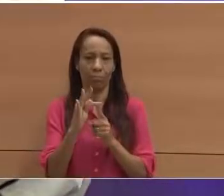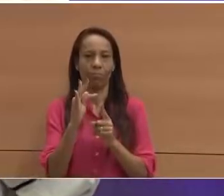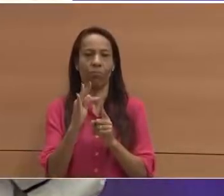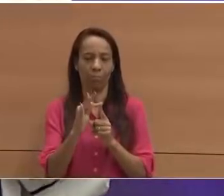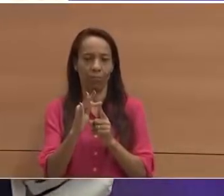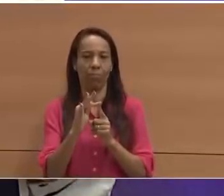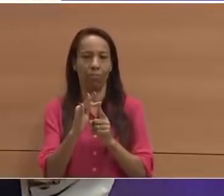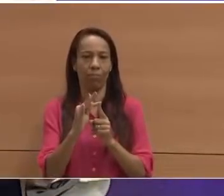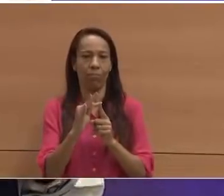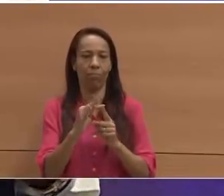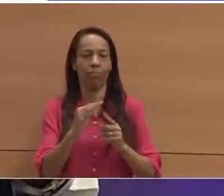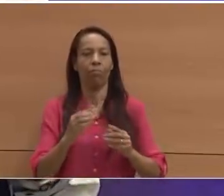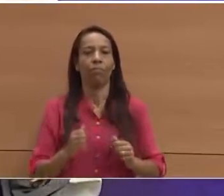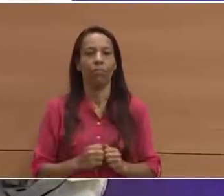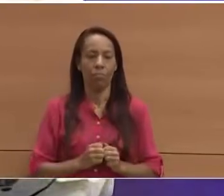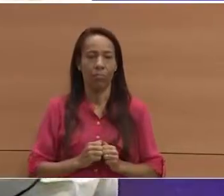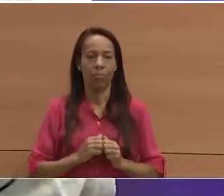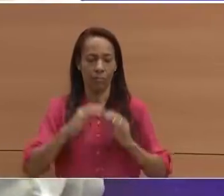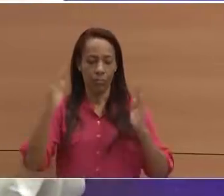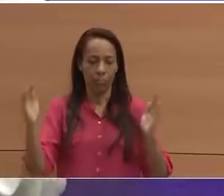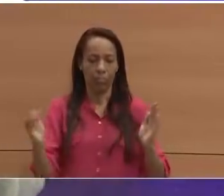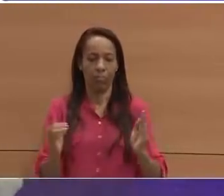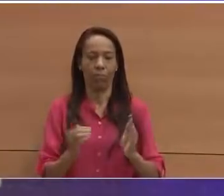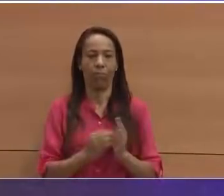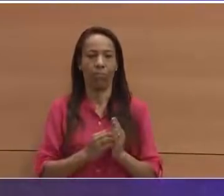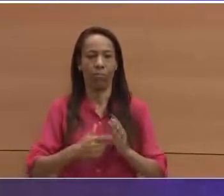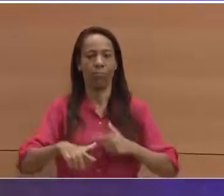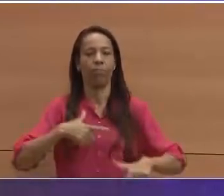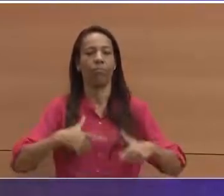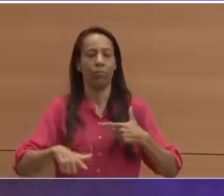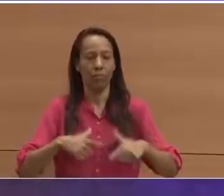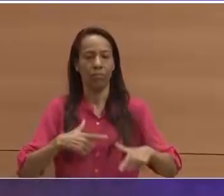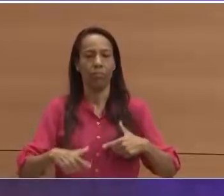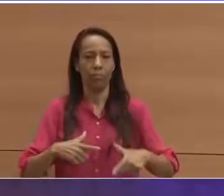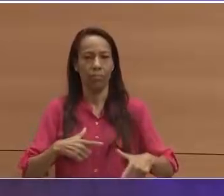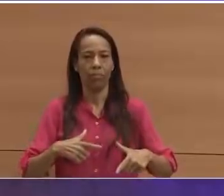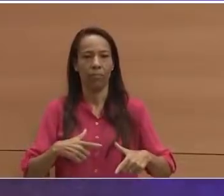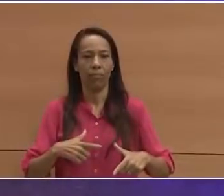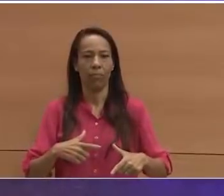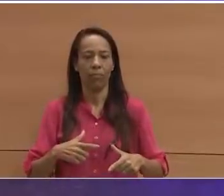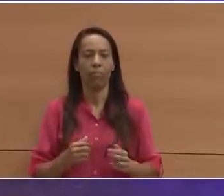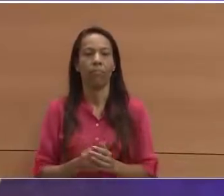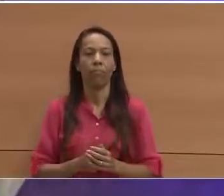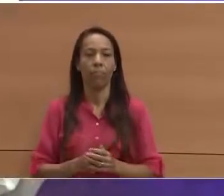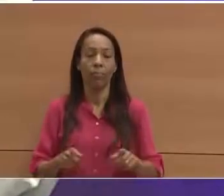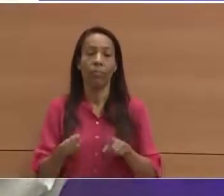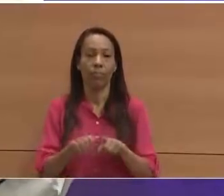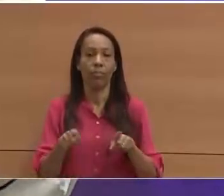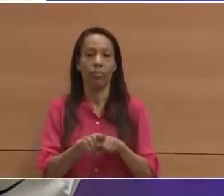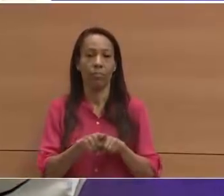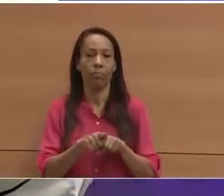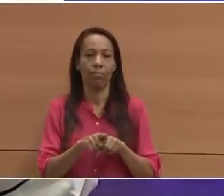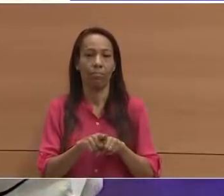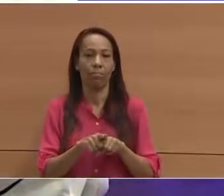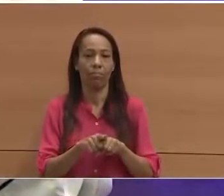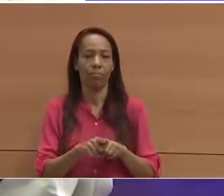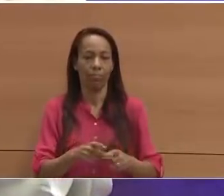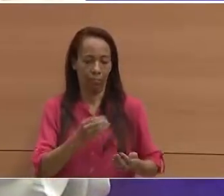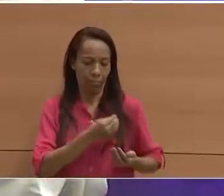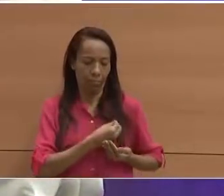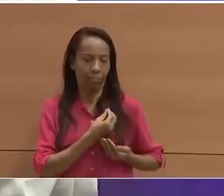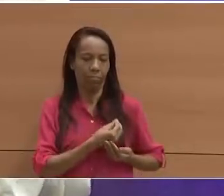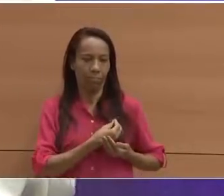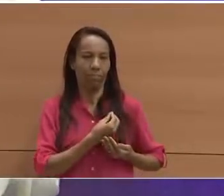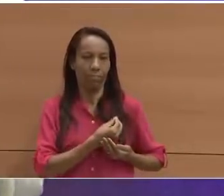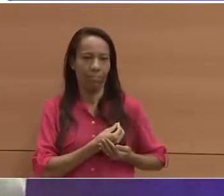havia guardado a fé, ele combateu o bom combate, ele pressentiu, não é isso, que